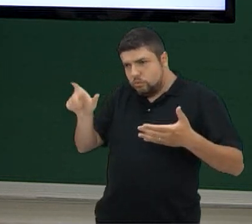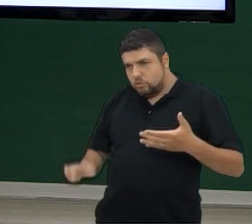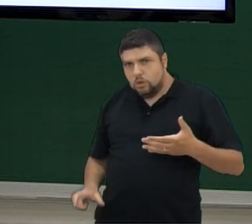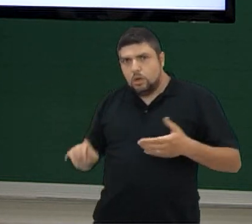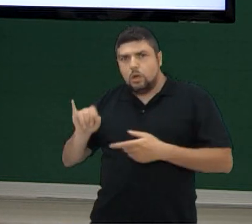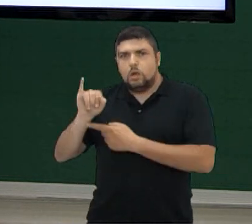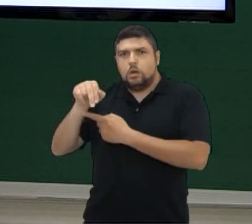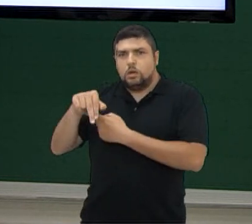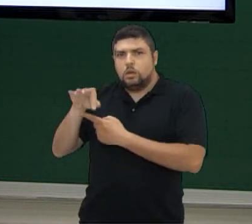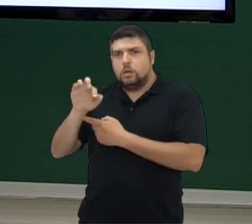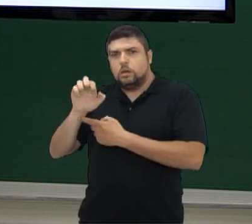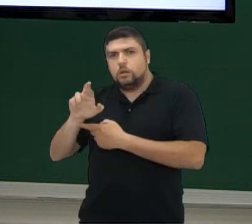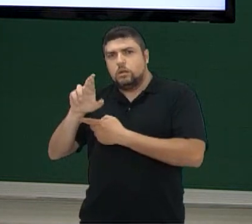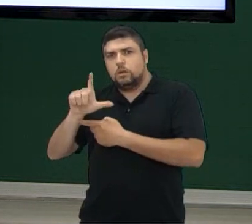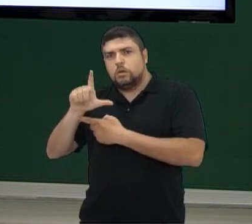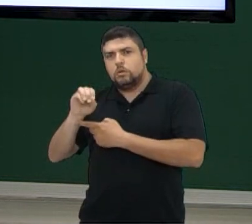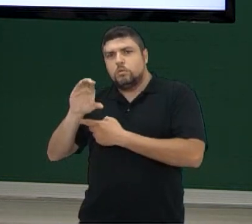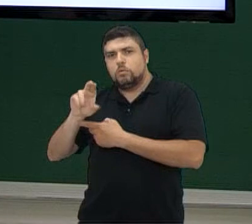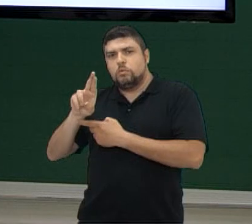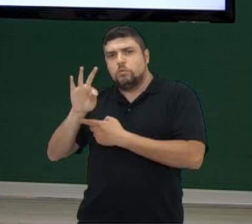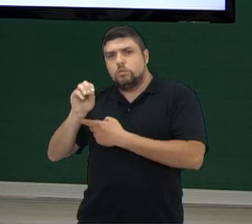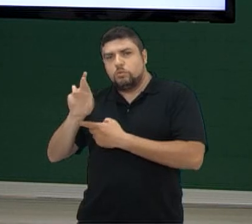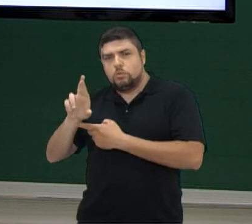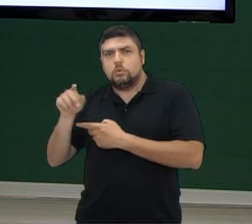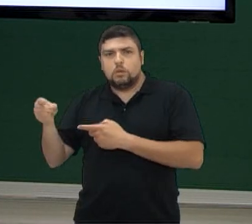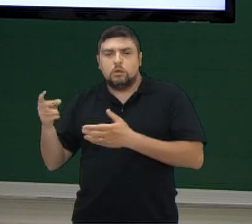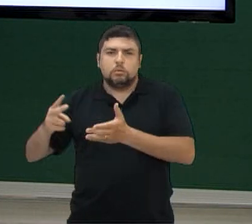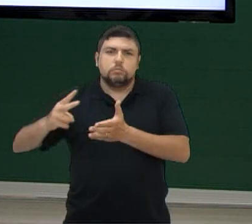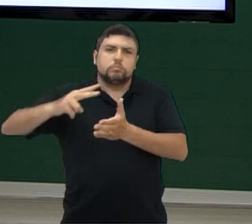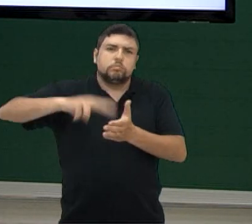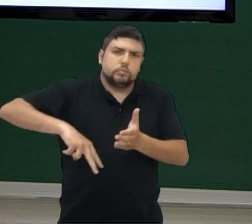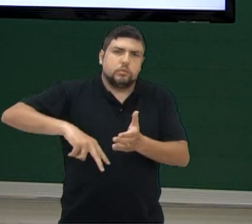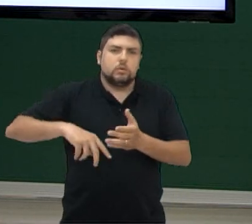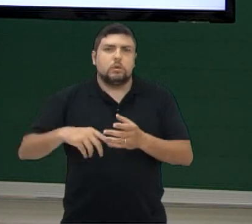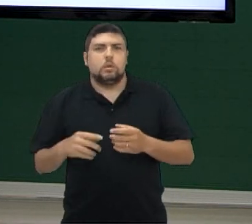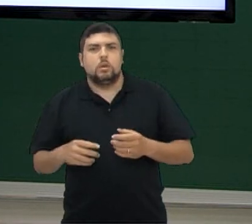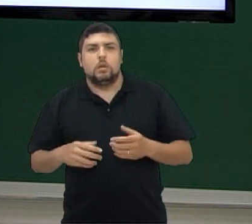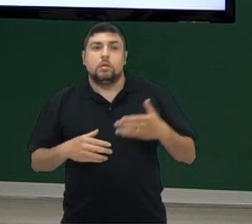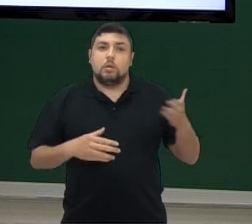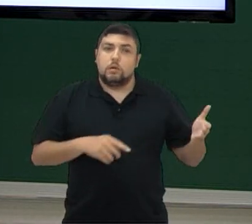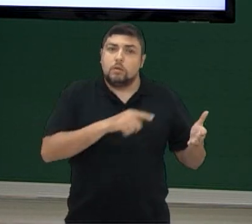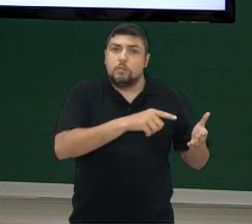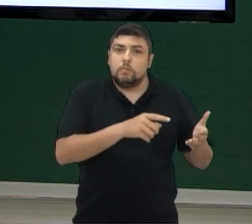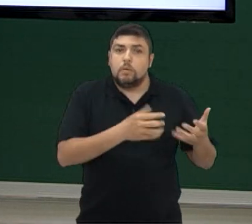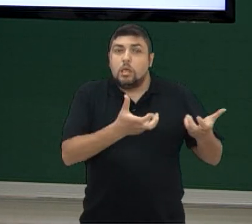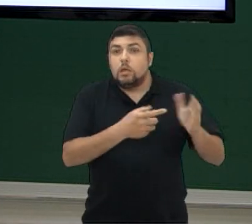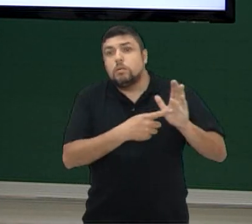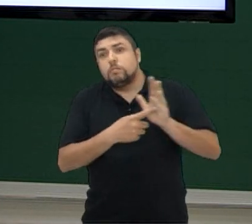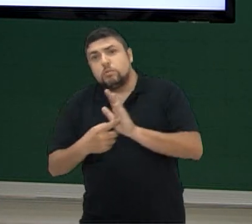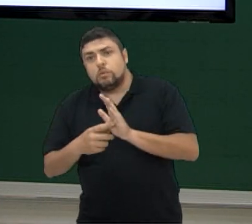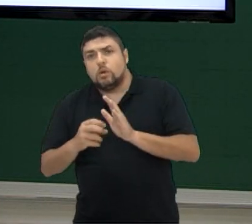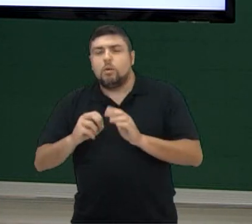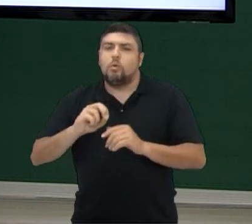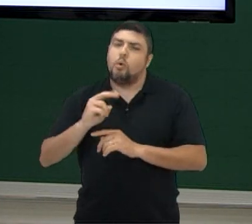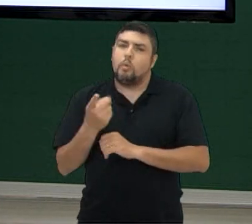tenha intencionalidade prévia já por parte do autor e pode ser que não, certo? Então, não é uma regra geral essa.